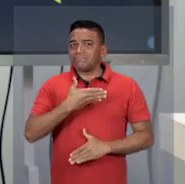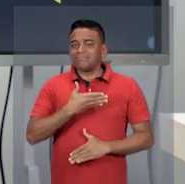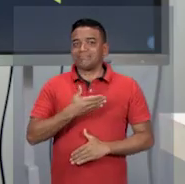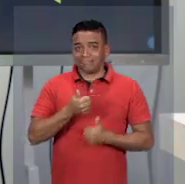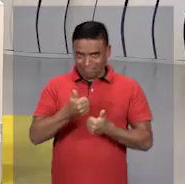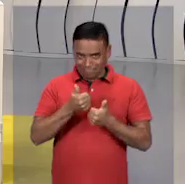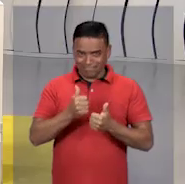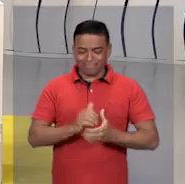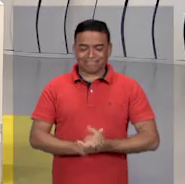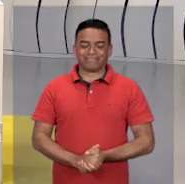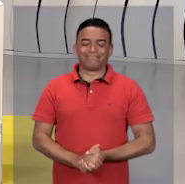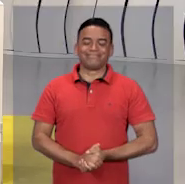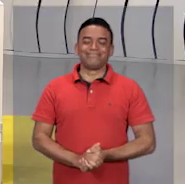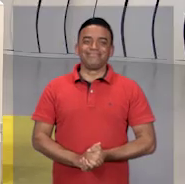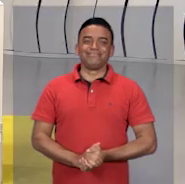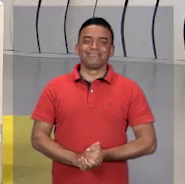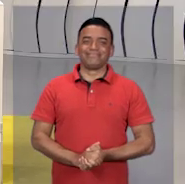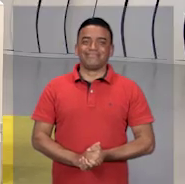Alright?